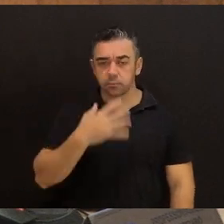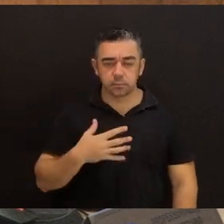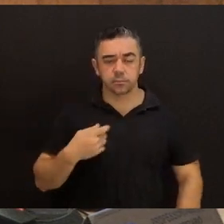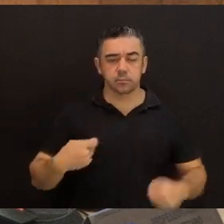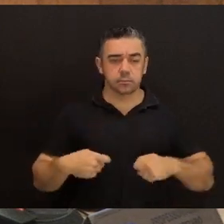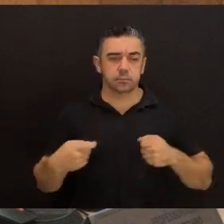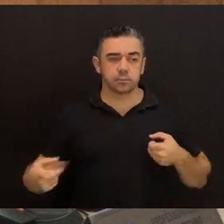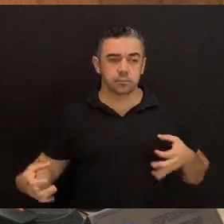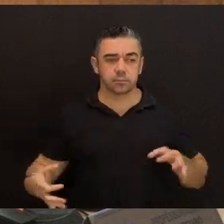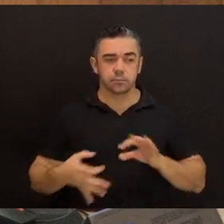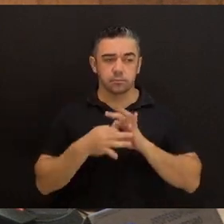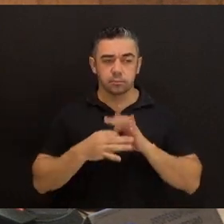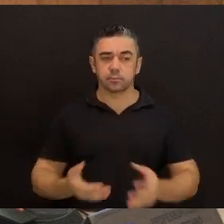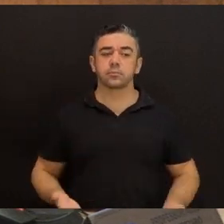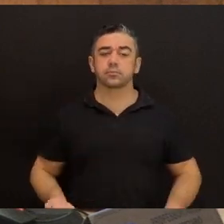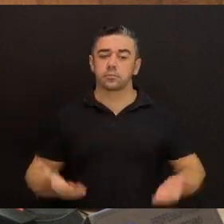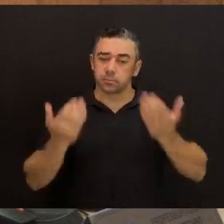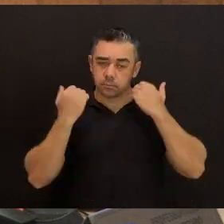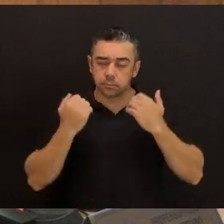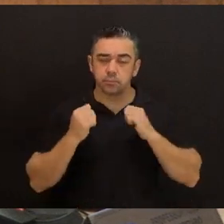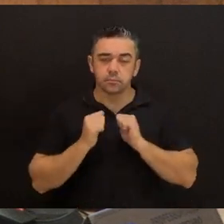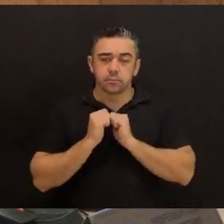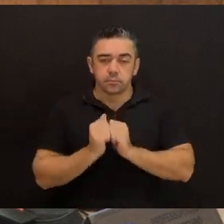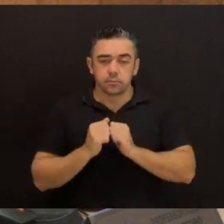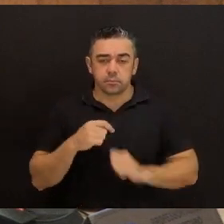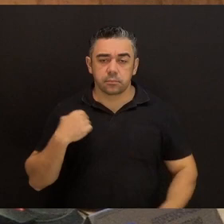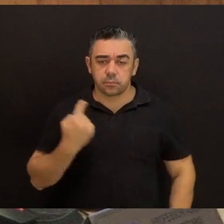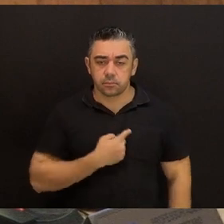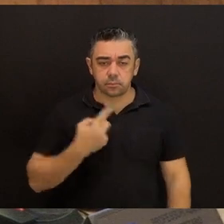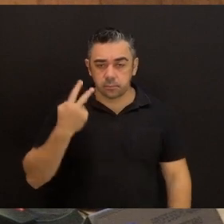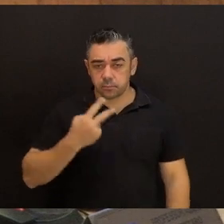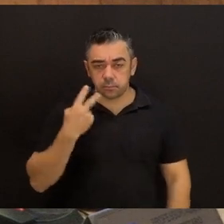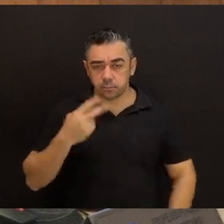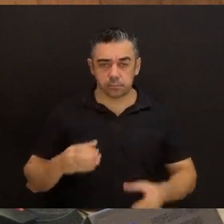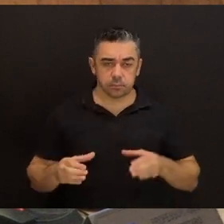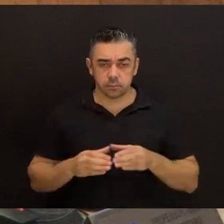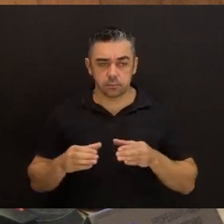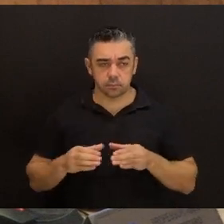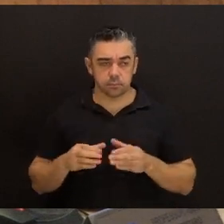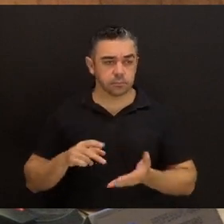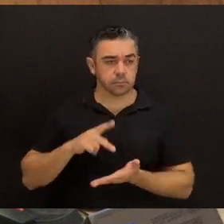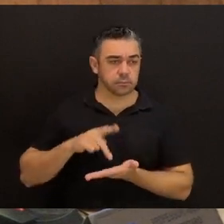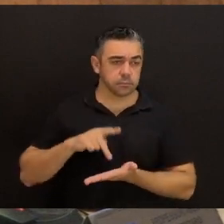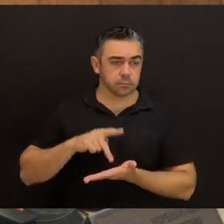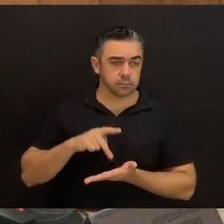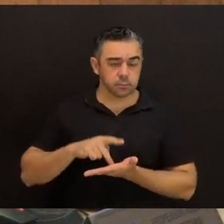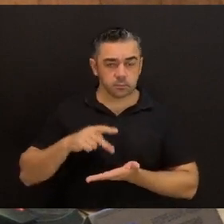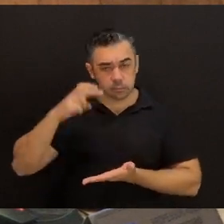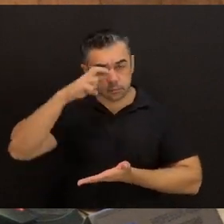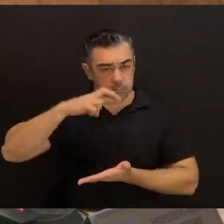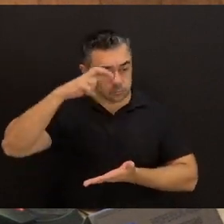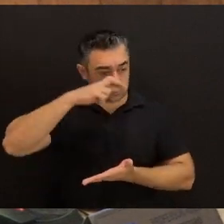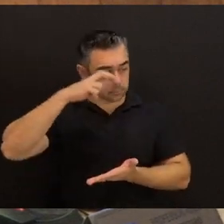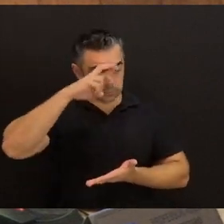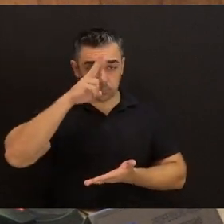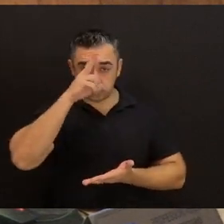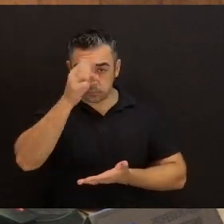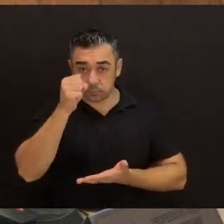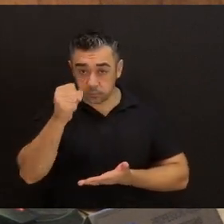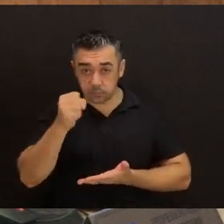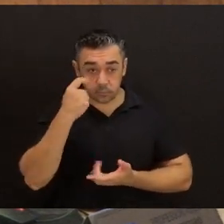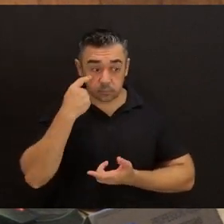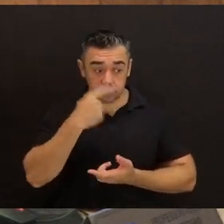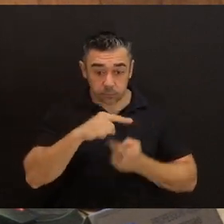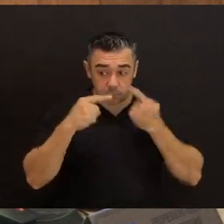unir veio conosco venham com esses vereadores com essa classe com as pessoas que estão é fiscalizando forte acompanhando de perto